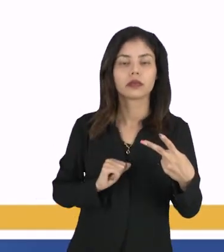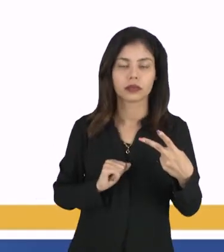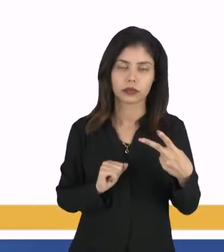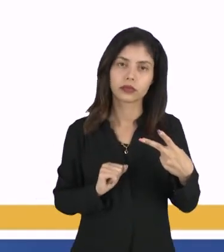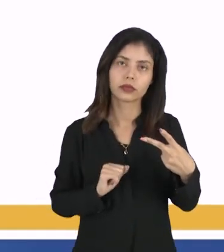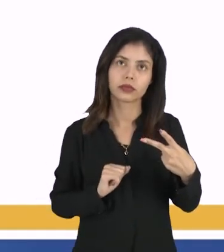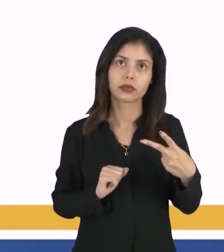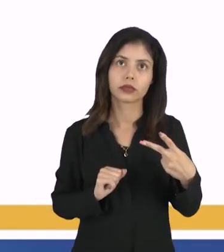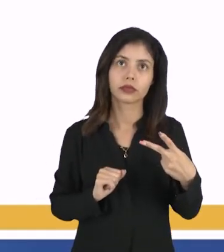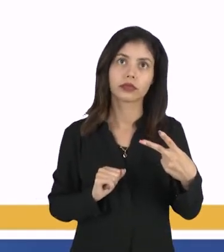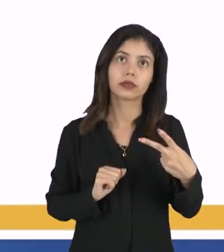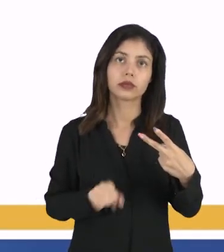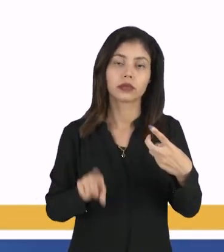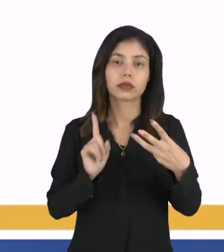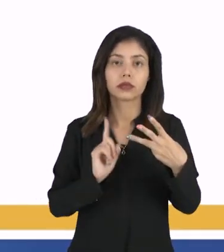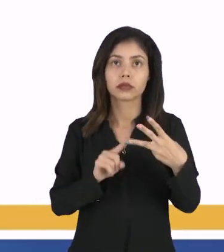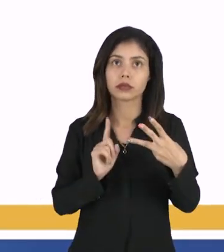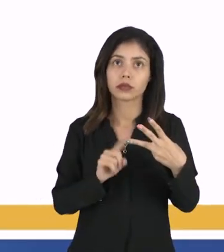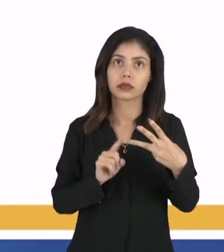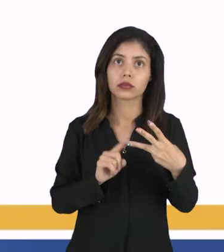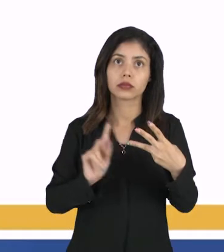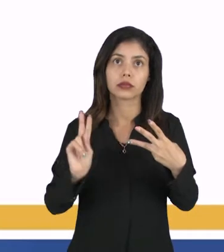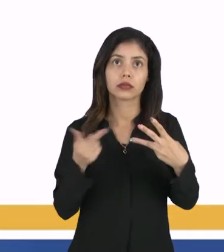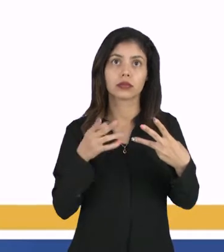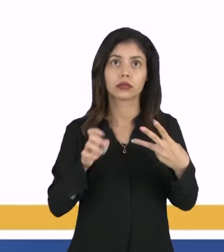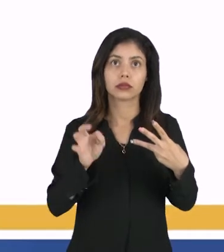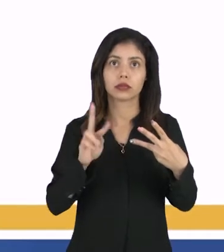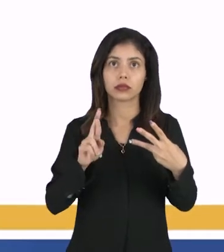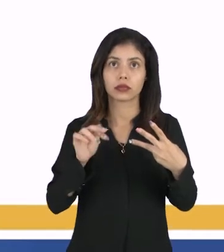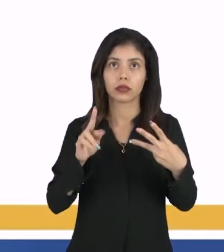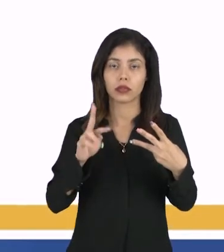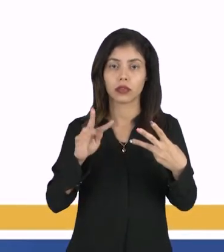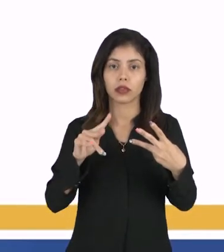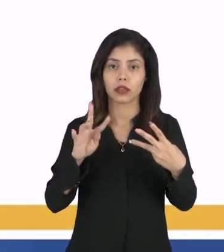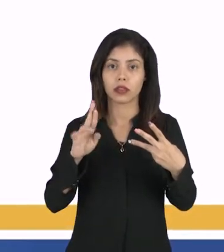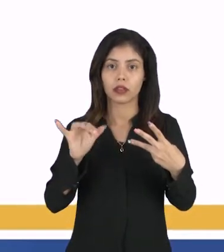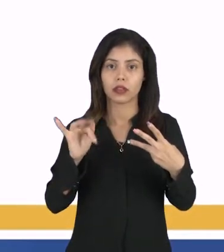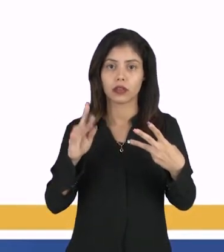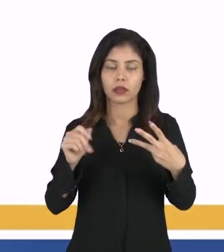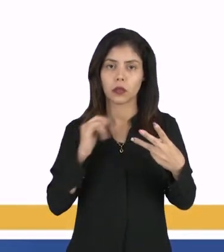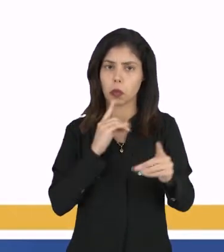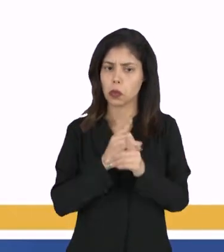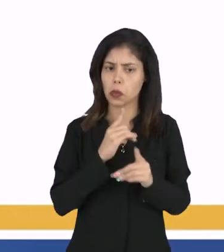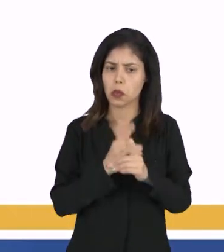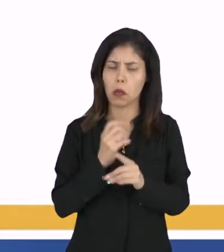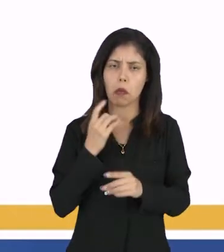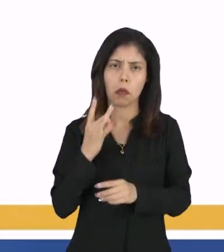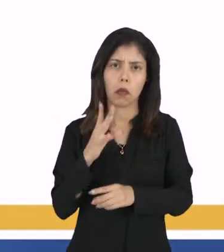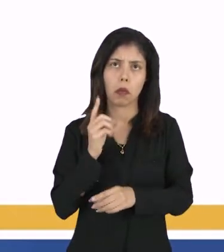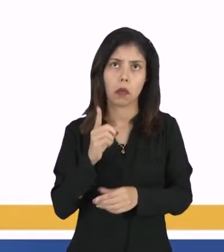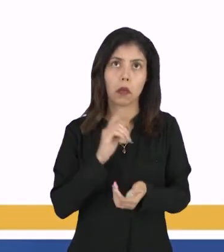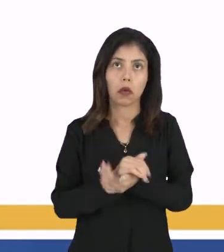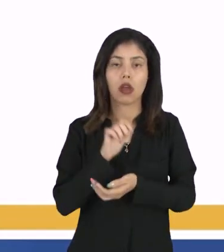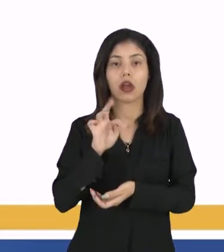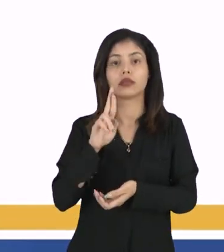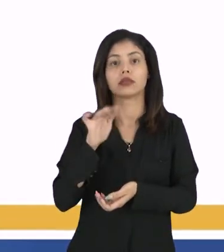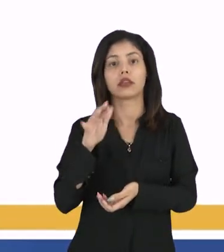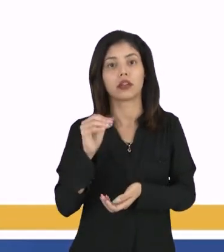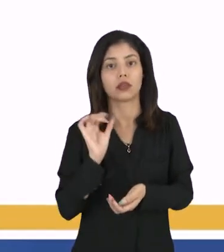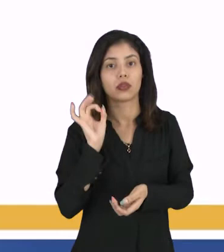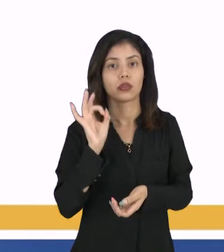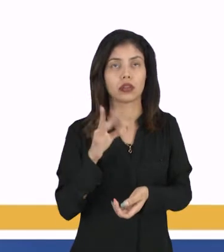e fungos pluricelulares, tá? E todos eles são heterótrofos, você não vai encontrar um fungo autótrofo,